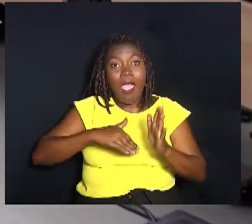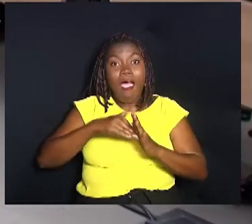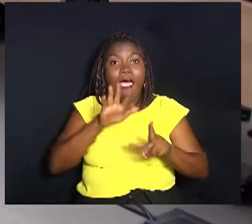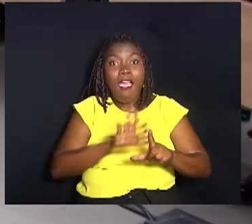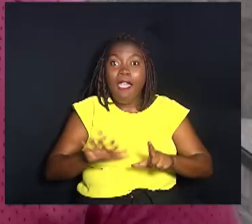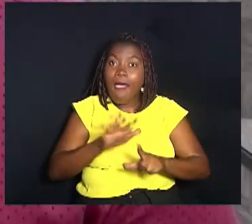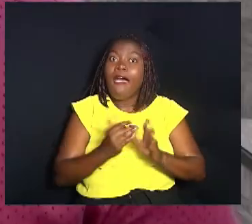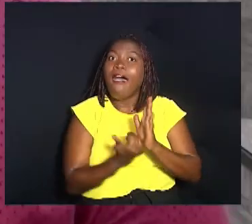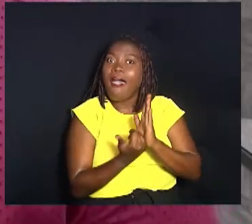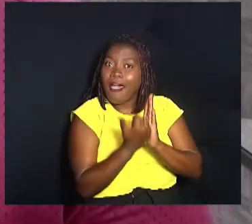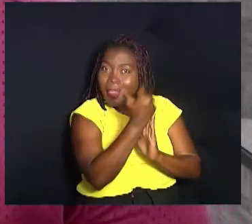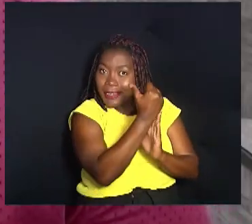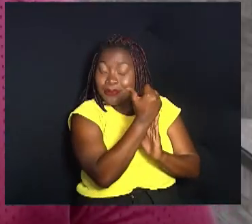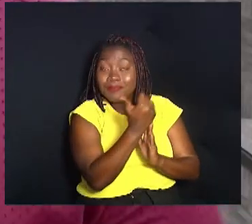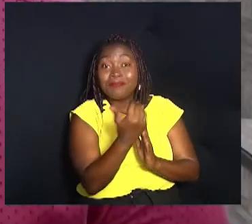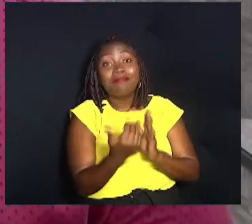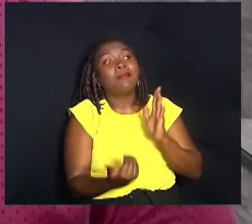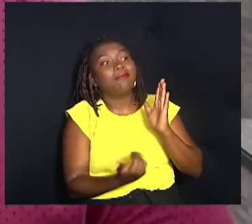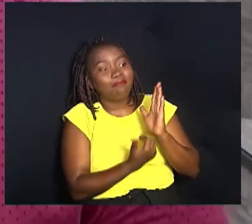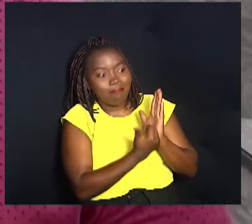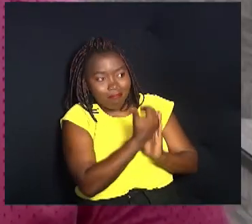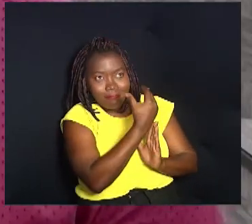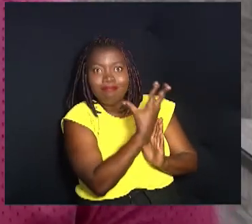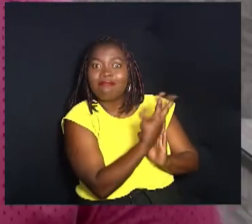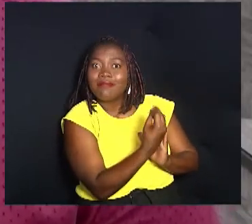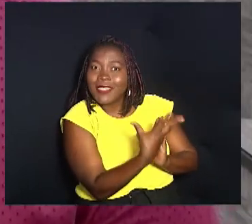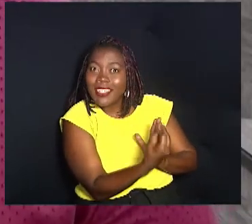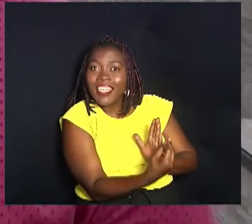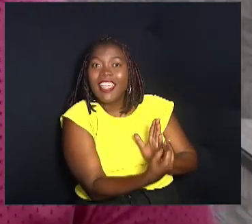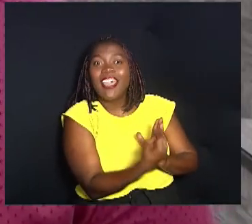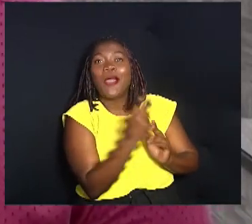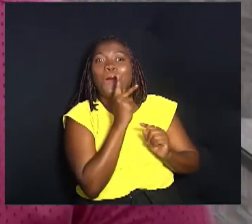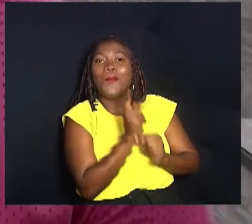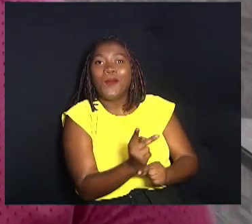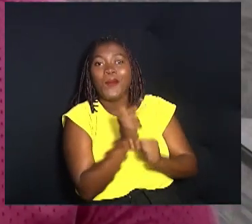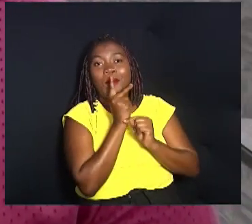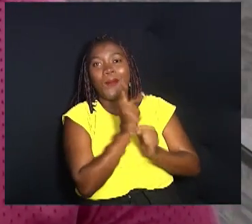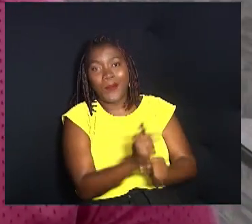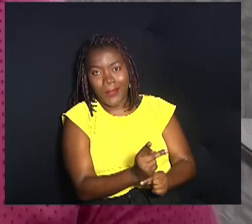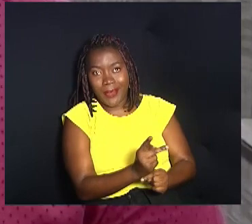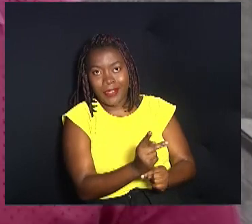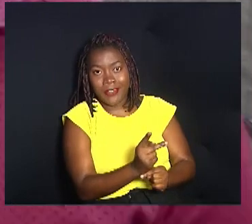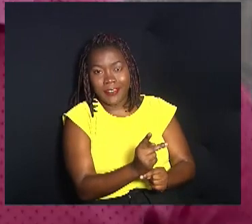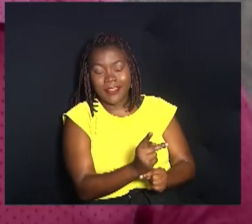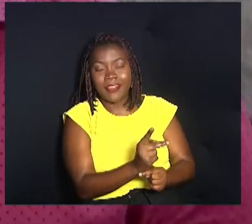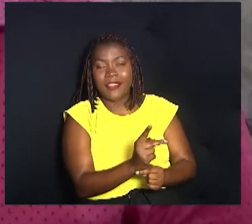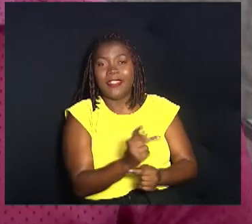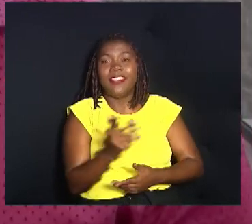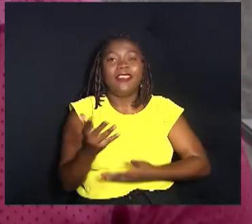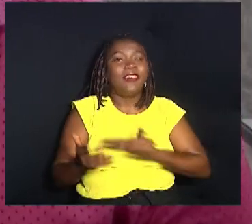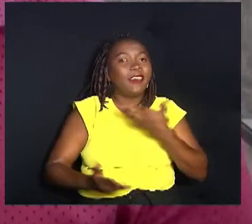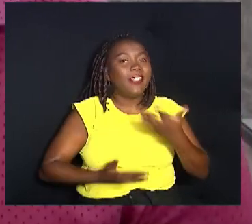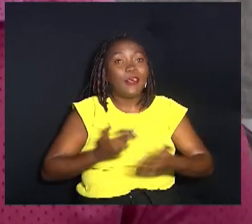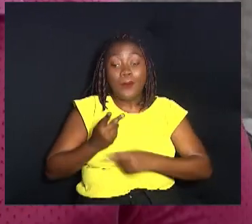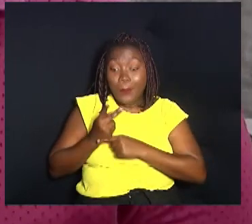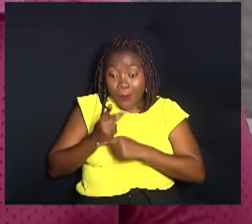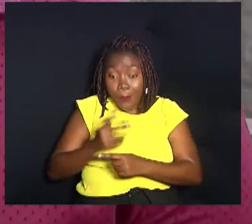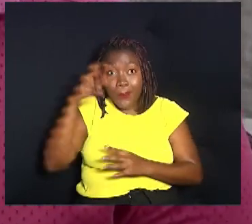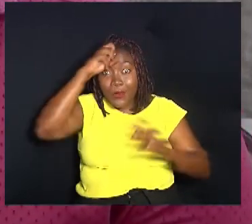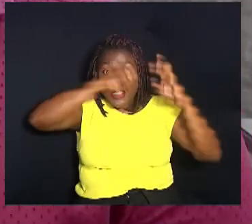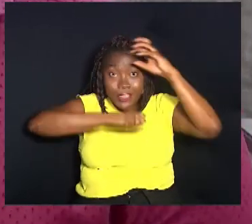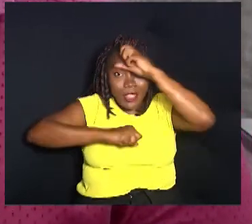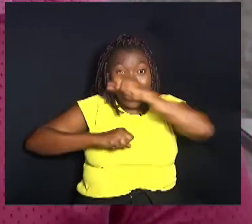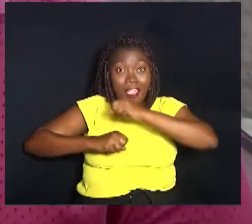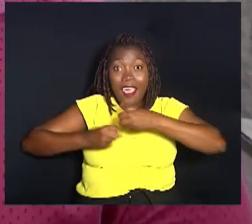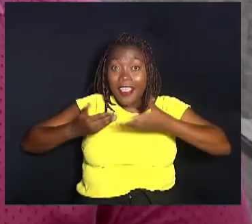tem aumentado. Que vem aumentando bastante assim, a procura e a busca do conhecimento